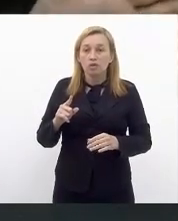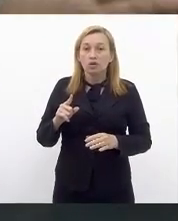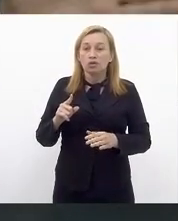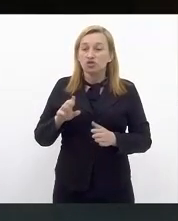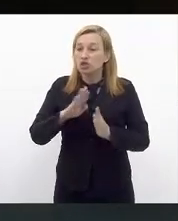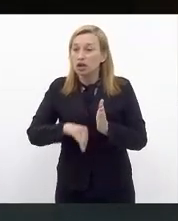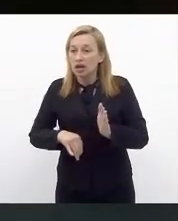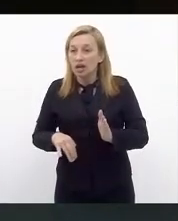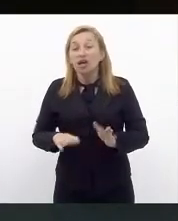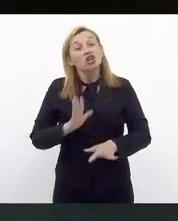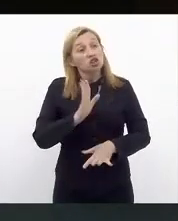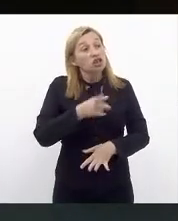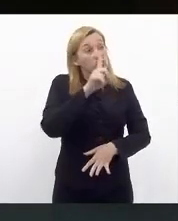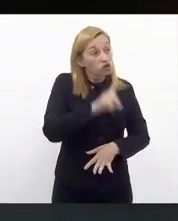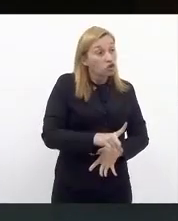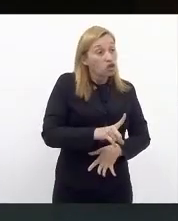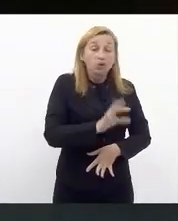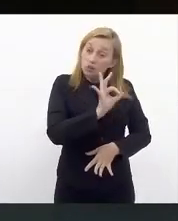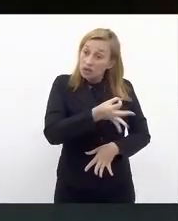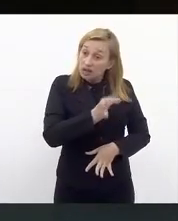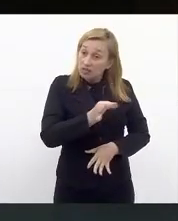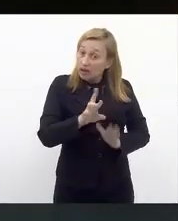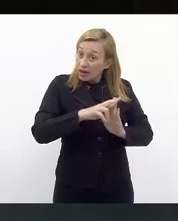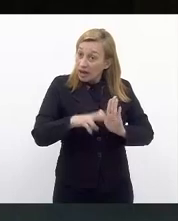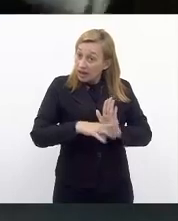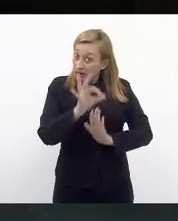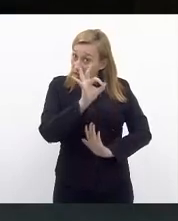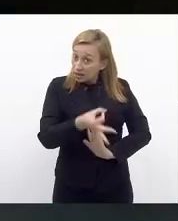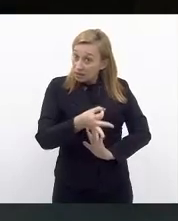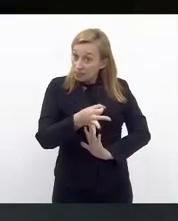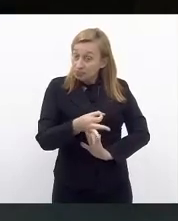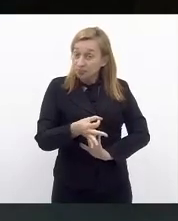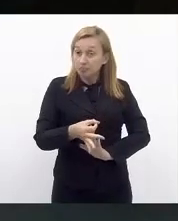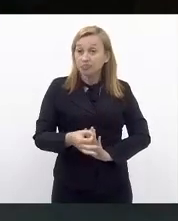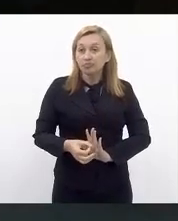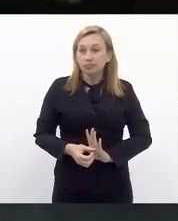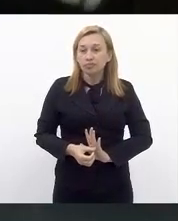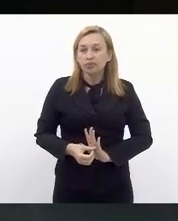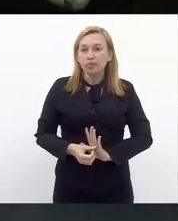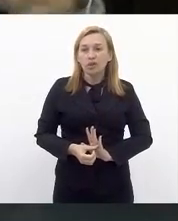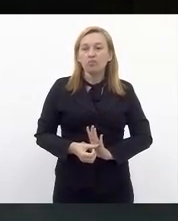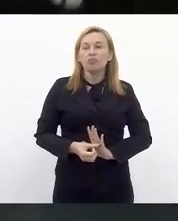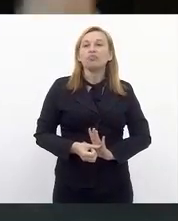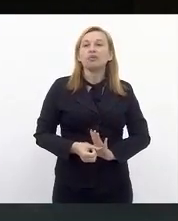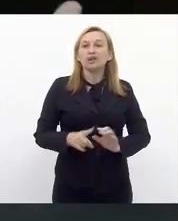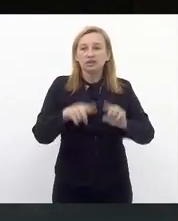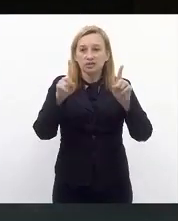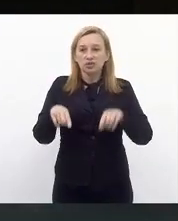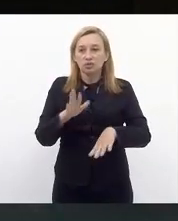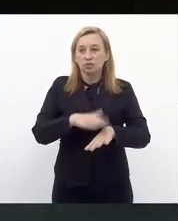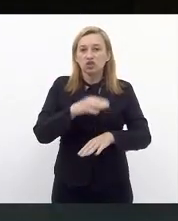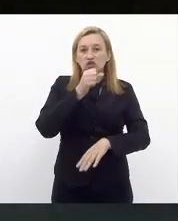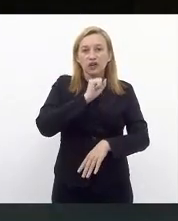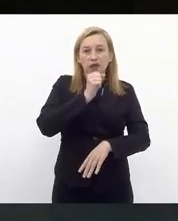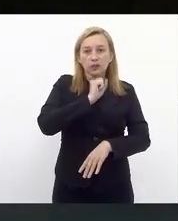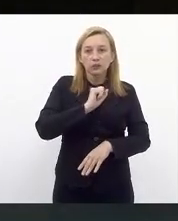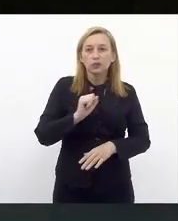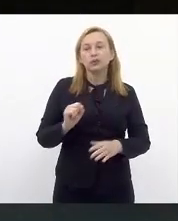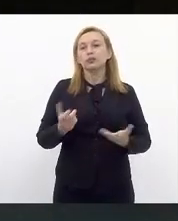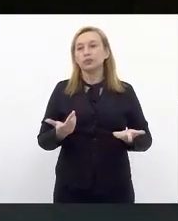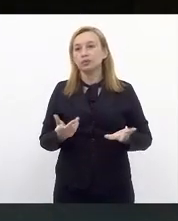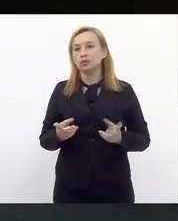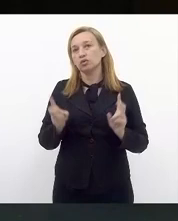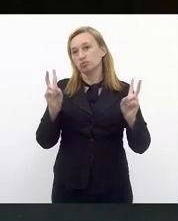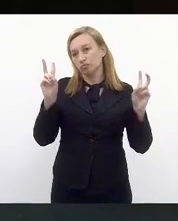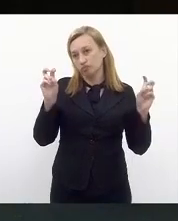direito adquirido e portanto defendidos pela regra de terem sido de serem servidores mais antigos Essa é a